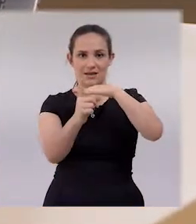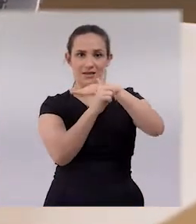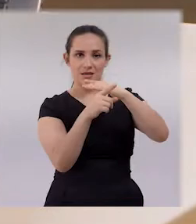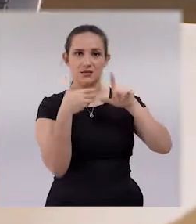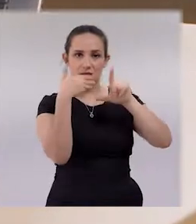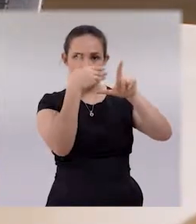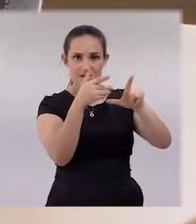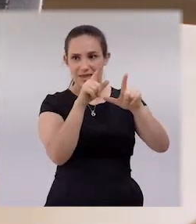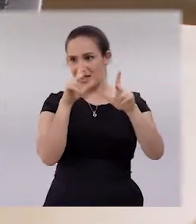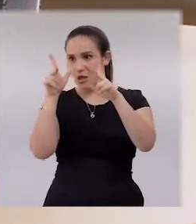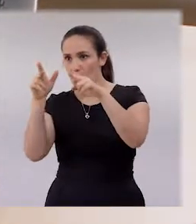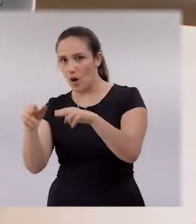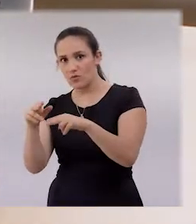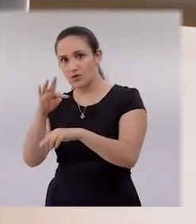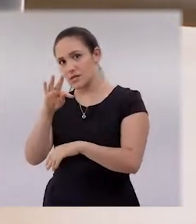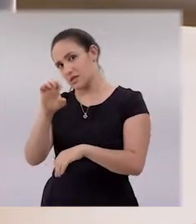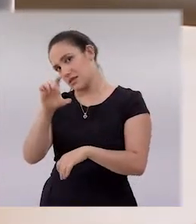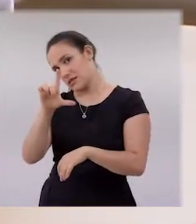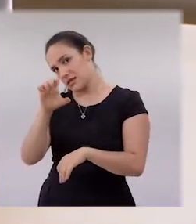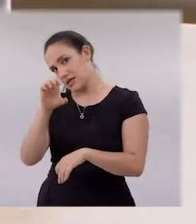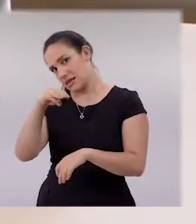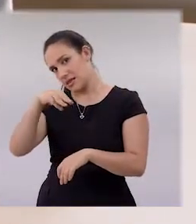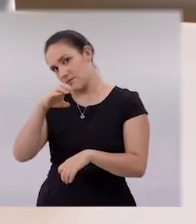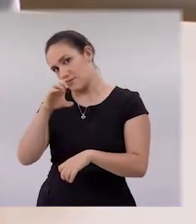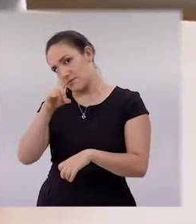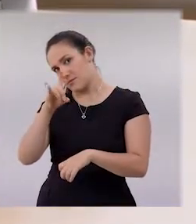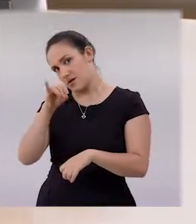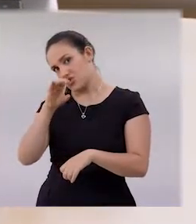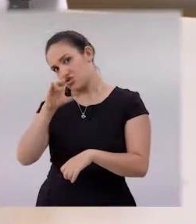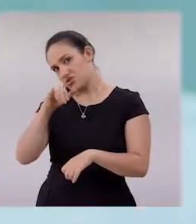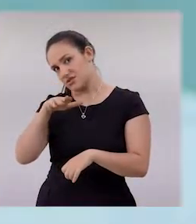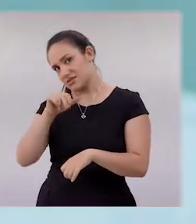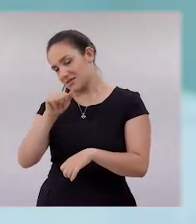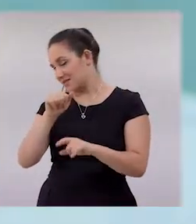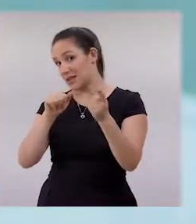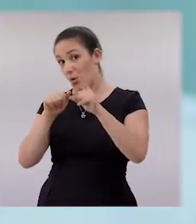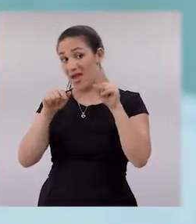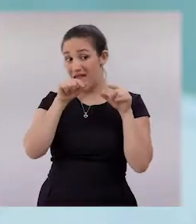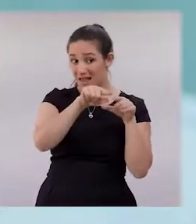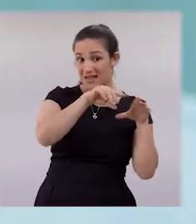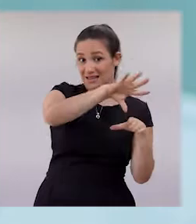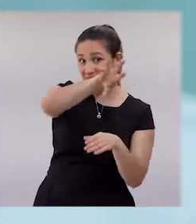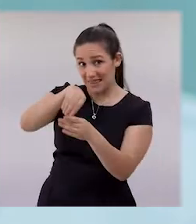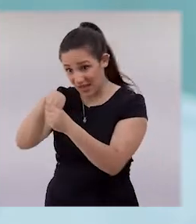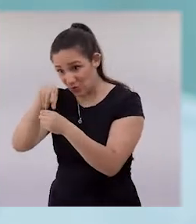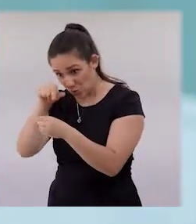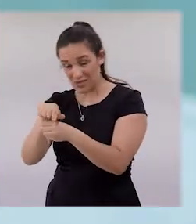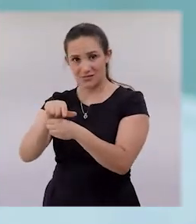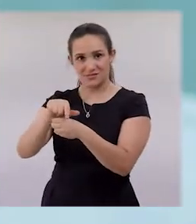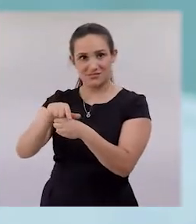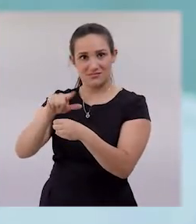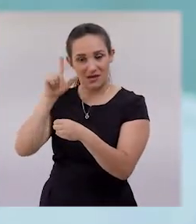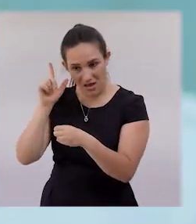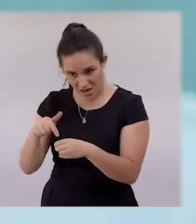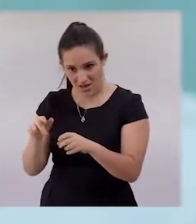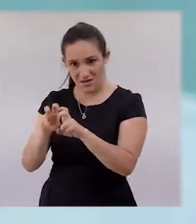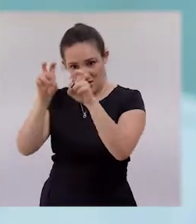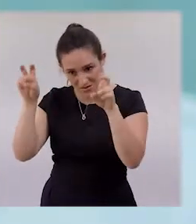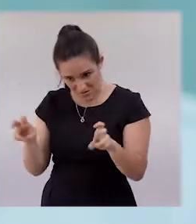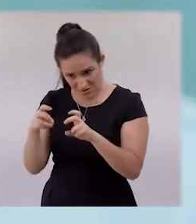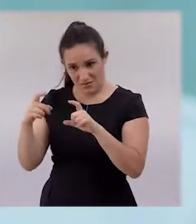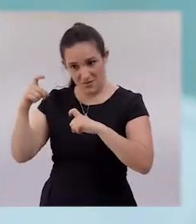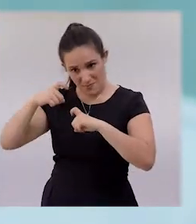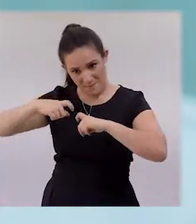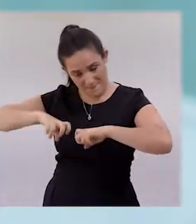coisa se transforma na outra, quando, na verdade, a teleconsulta é apenas uma pequena parte dos modelos de interação